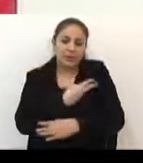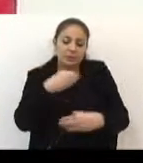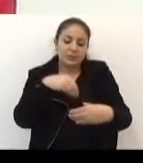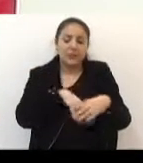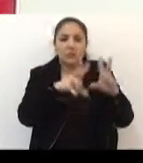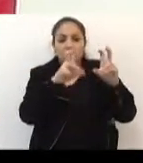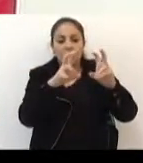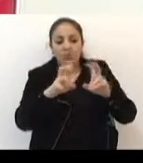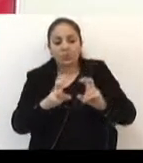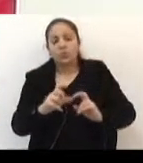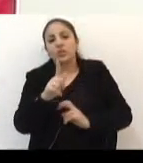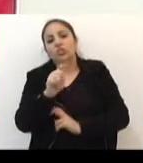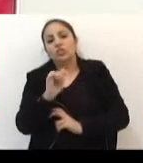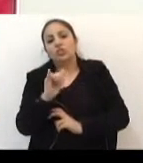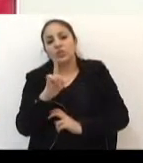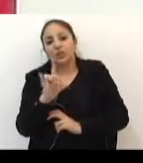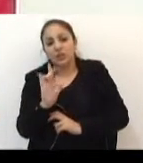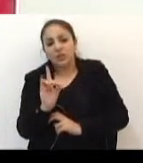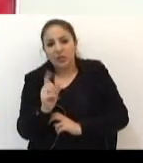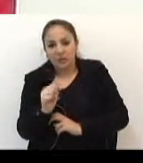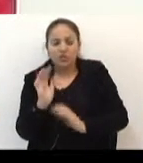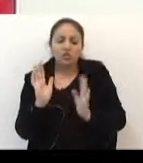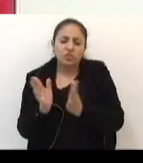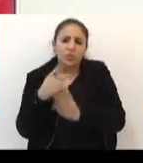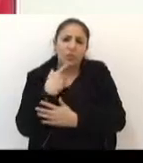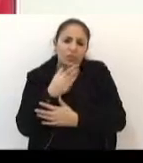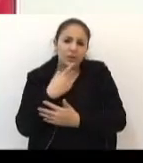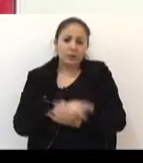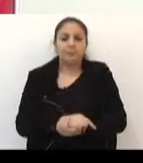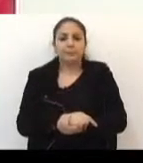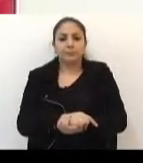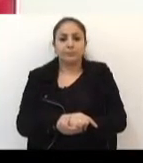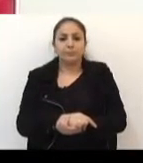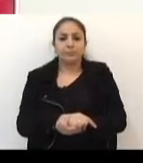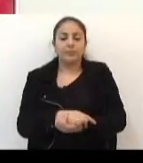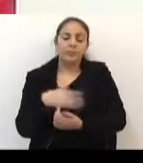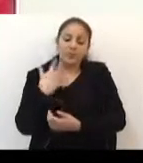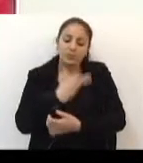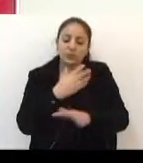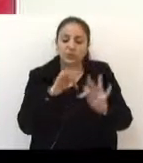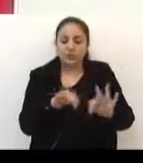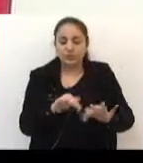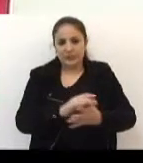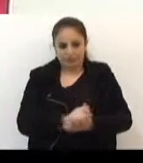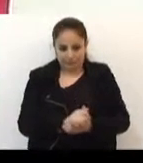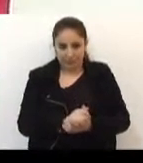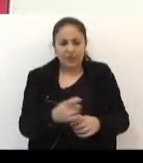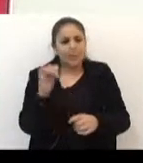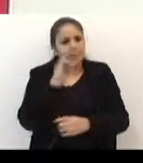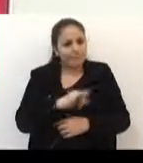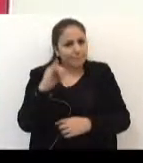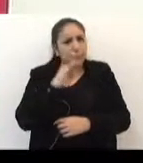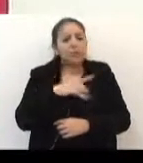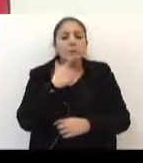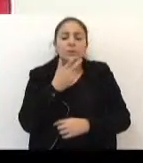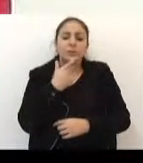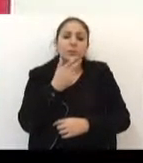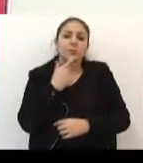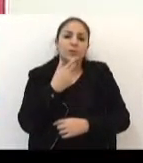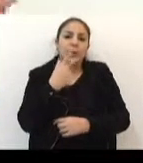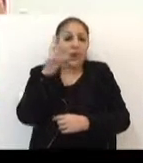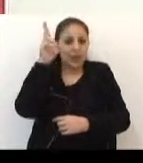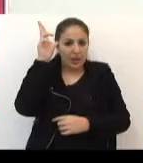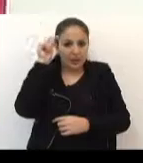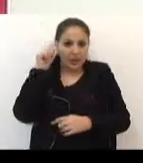a Gilda já colocou para a gente. Gilda, mas então, para a gente finalizar, é importante ressaltar que os